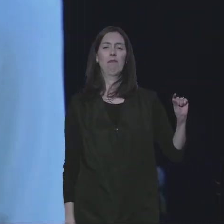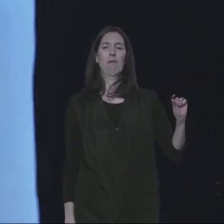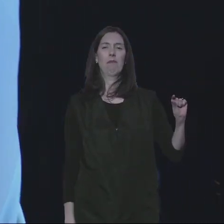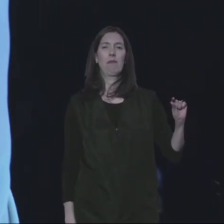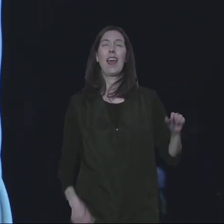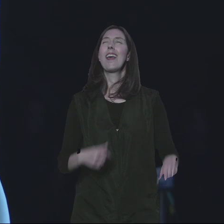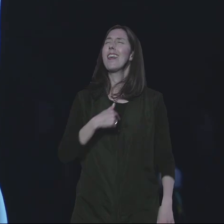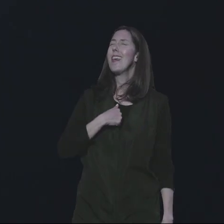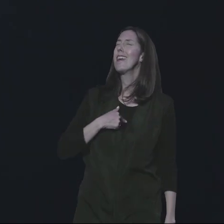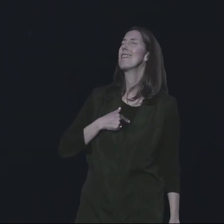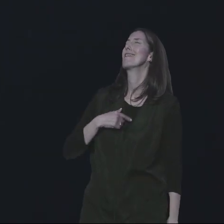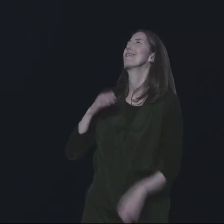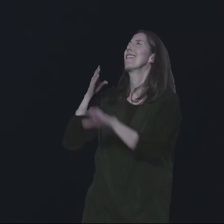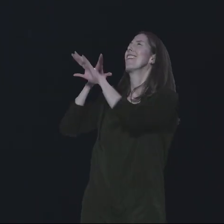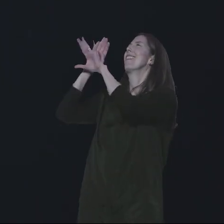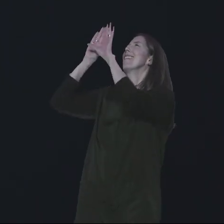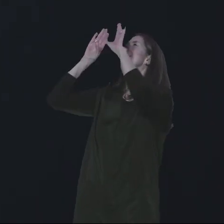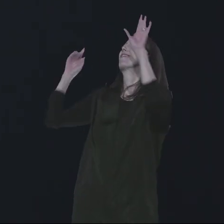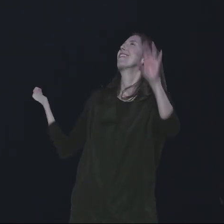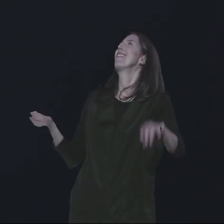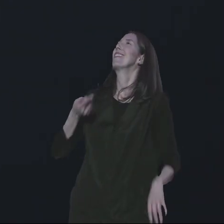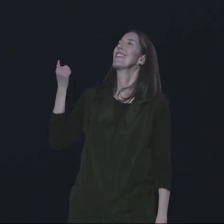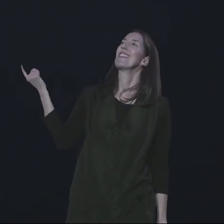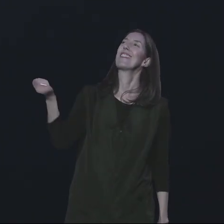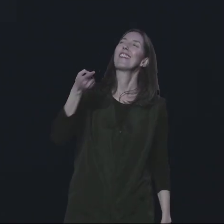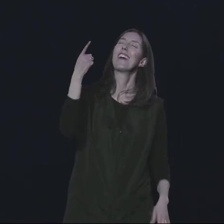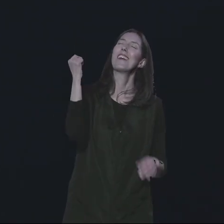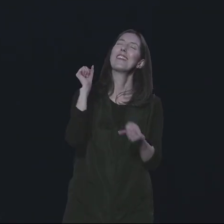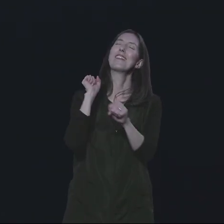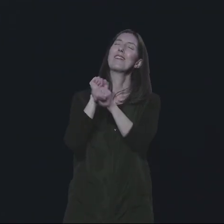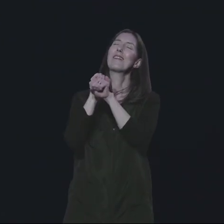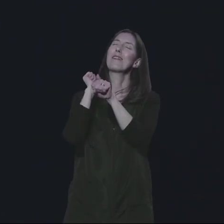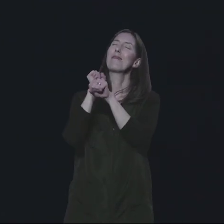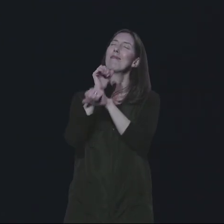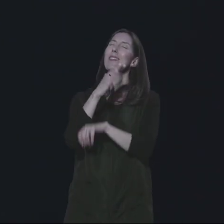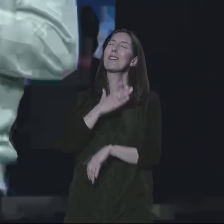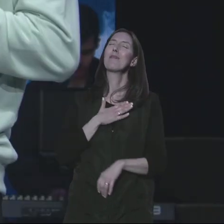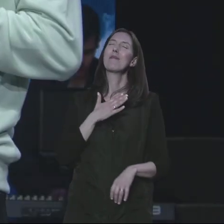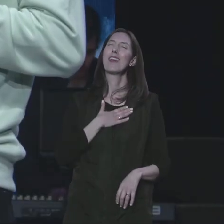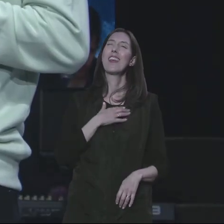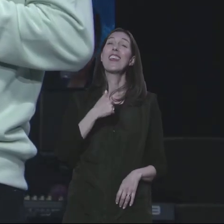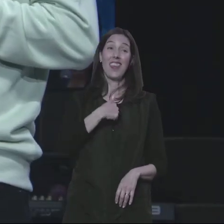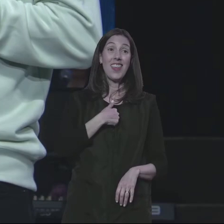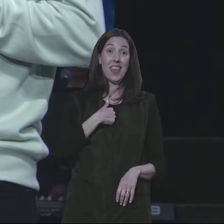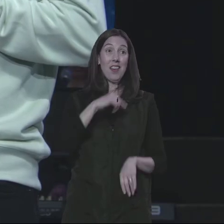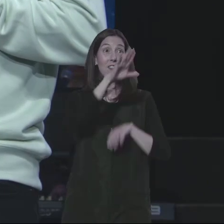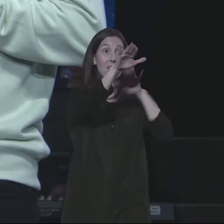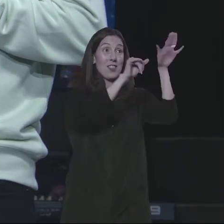tenho a eternidade me esperando, e eu posso levar pessoas comigo para lá,